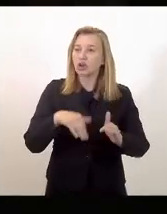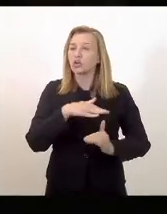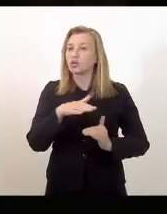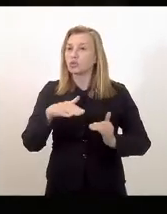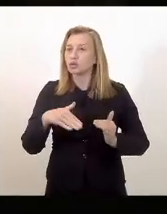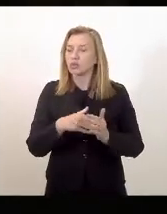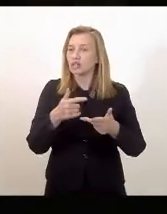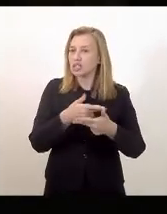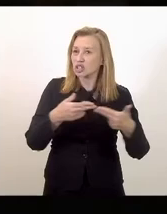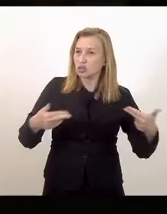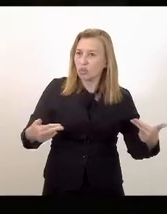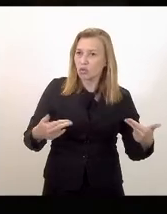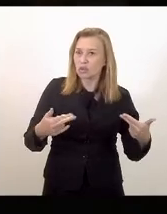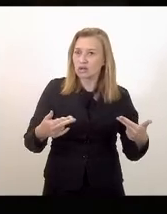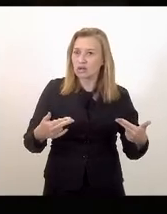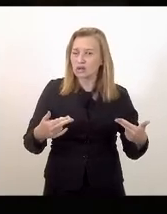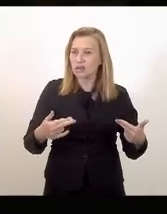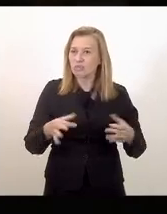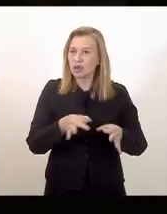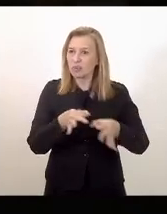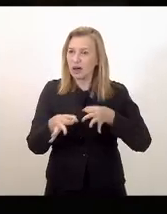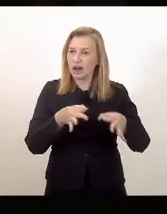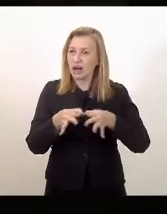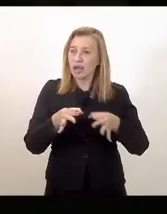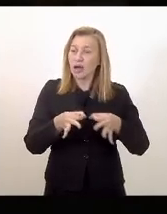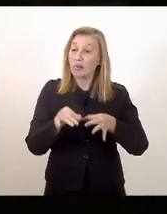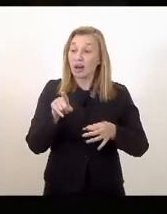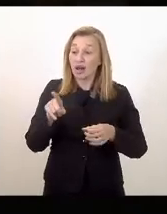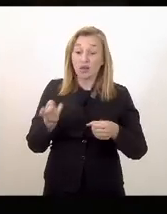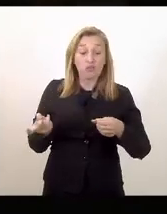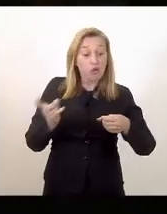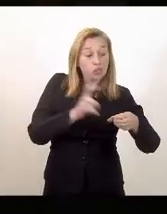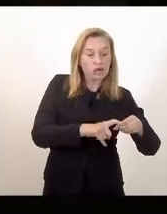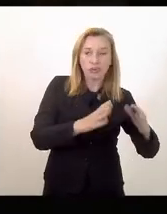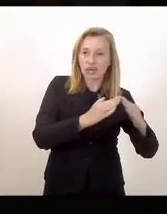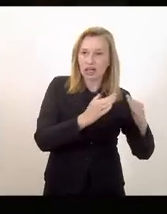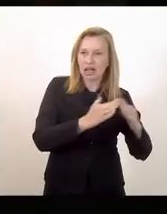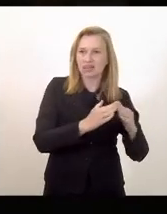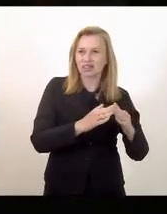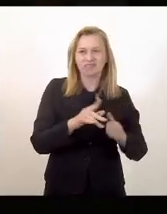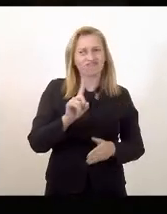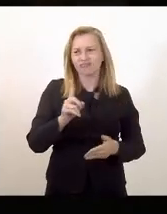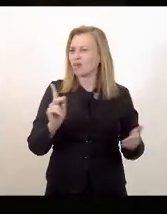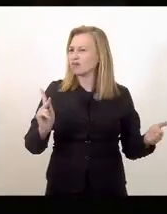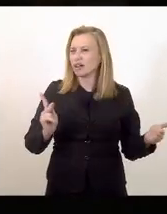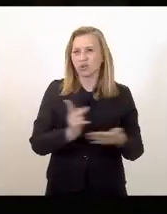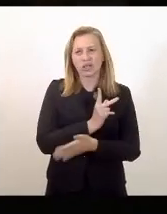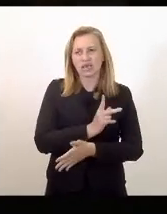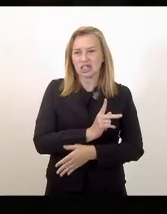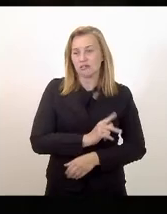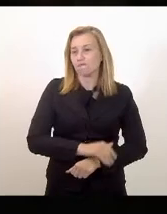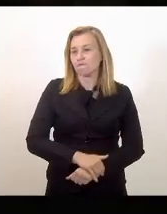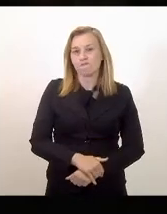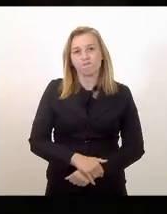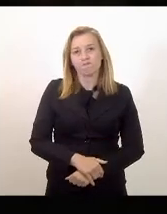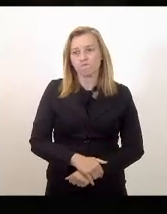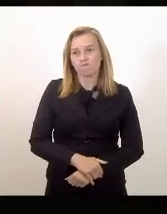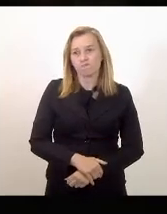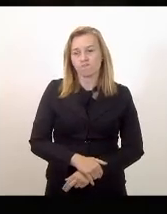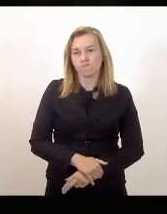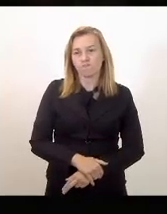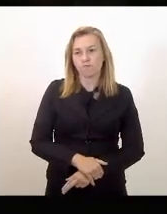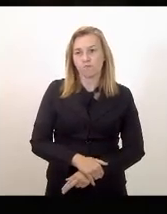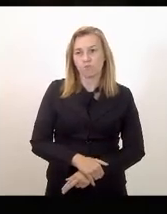casa com home care. E isso não está sendo colocado em prática. O